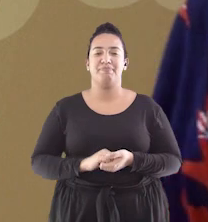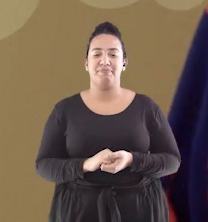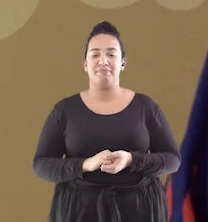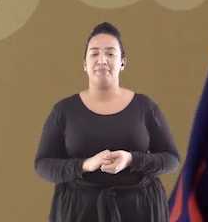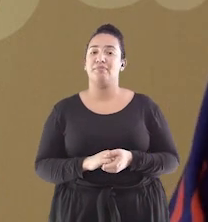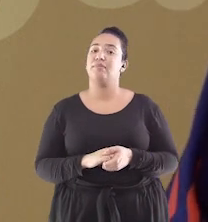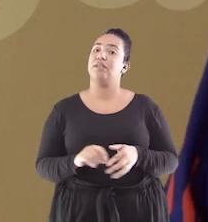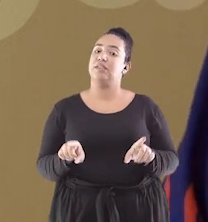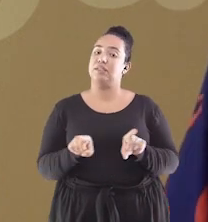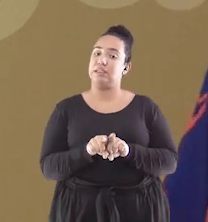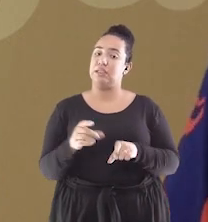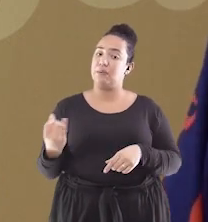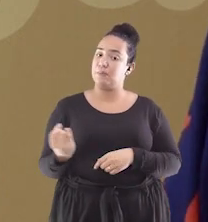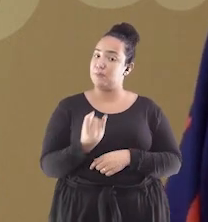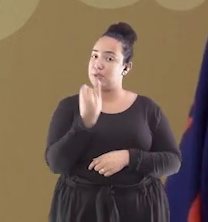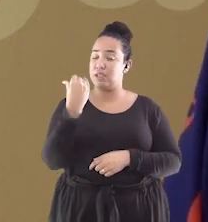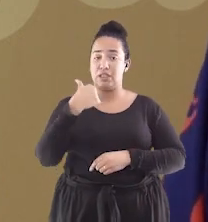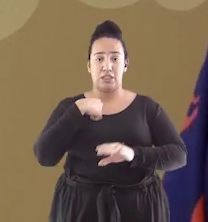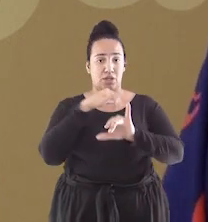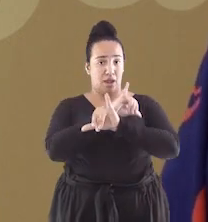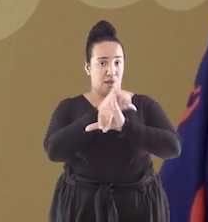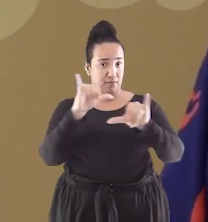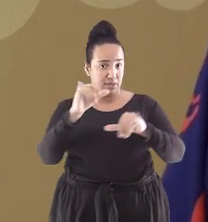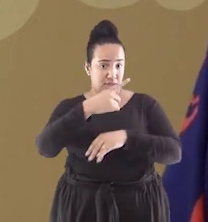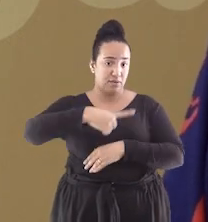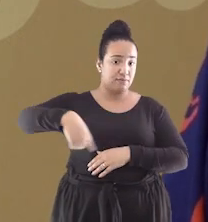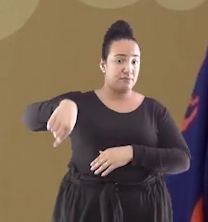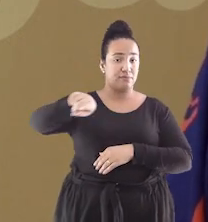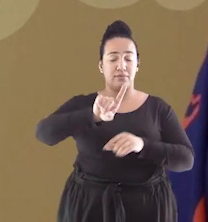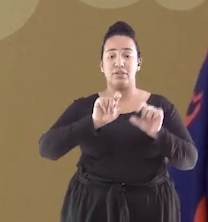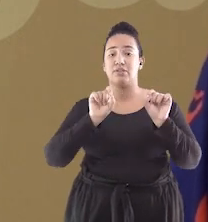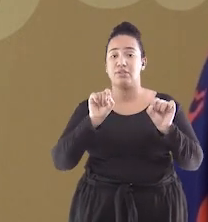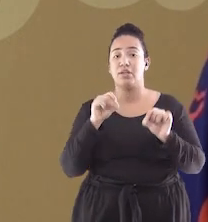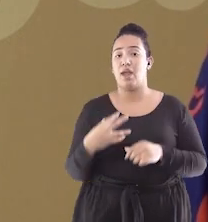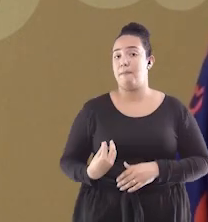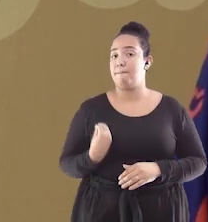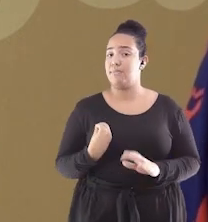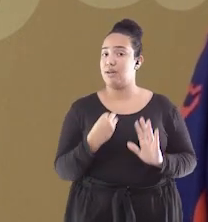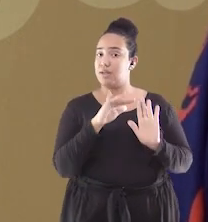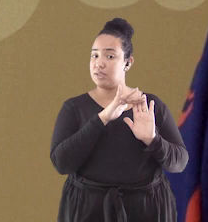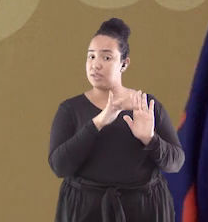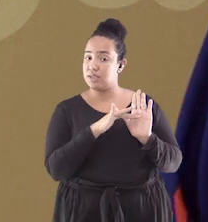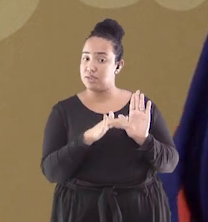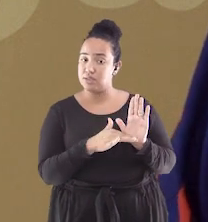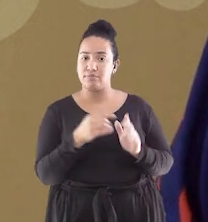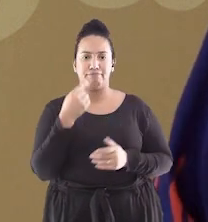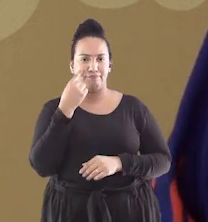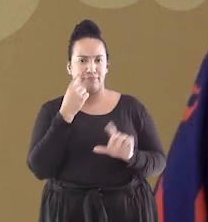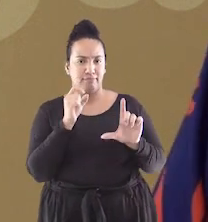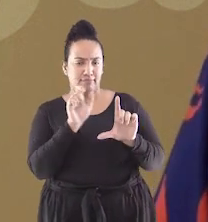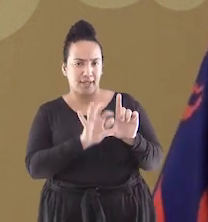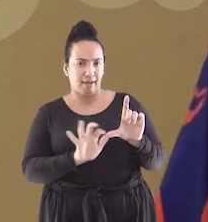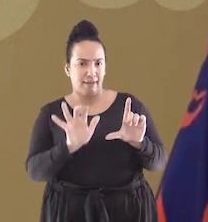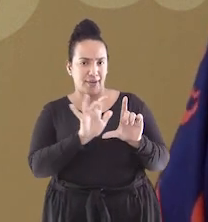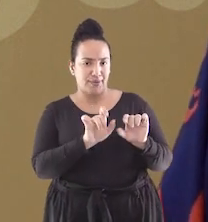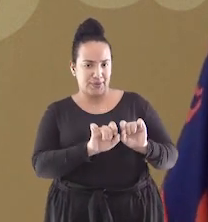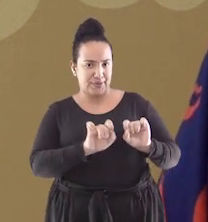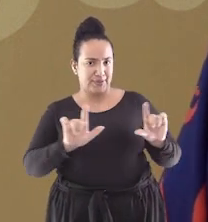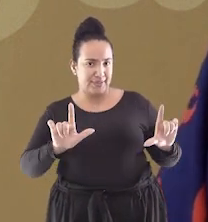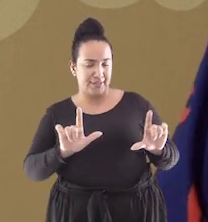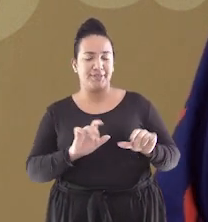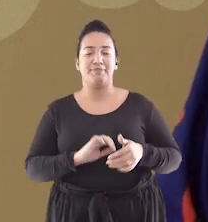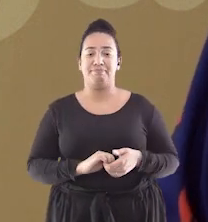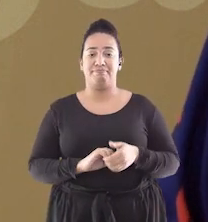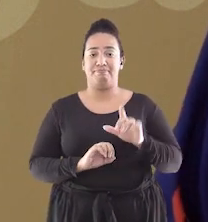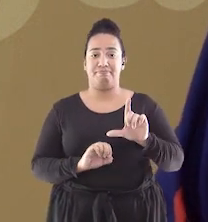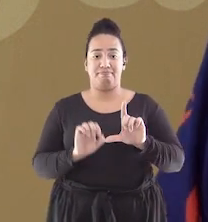Outra coisa muito importante que eu tenho para falar com vocês é sobre a nossa lista de chamada. Tá aparecendo o QR Code aqui na sua tela. É